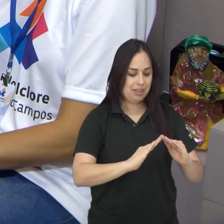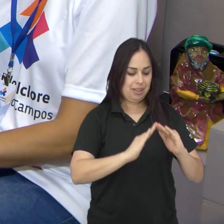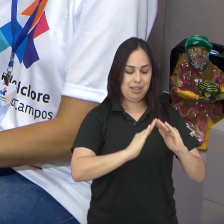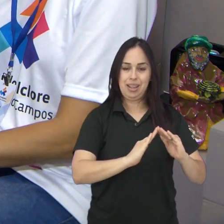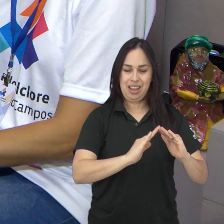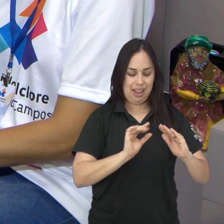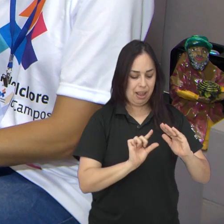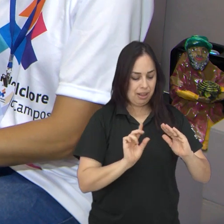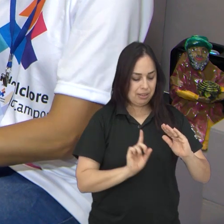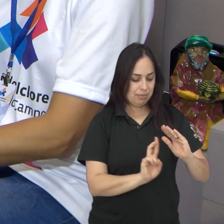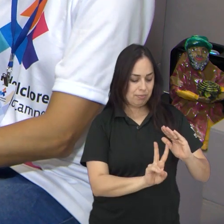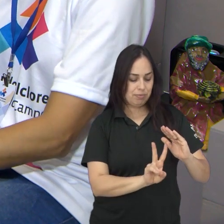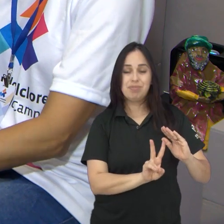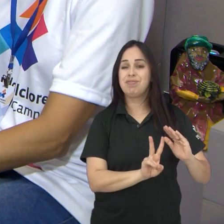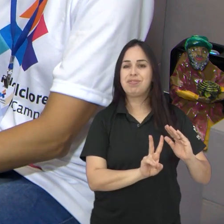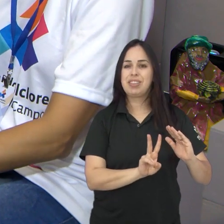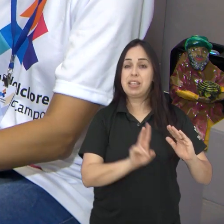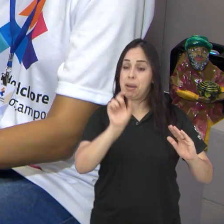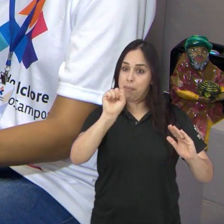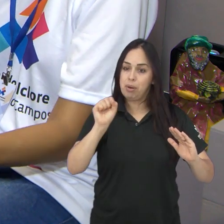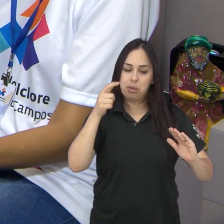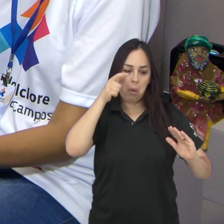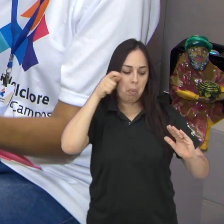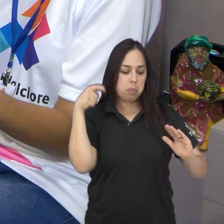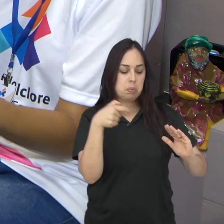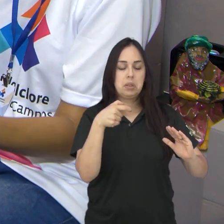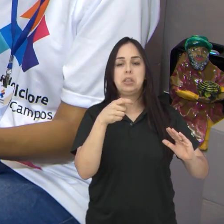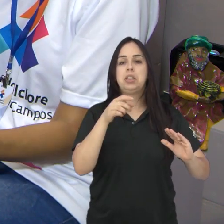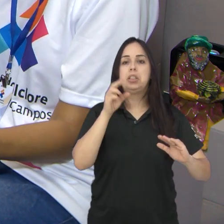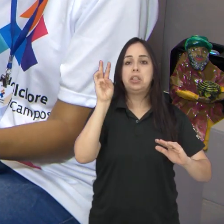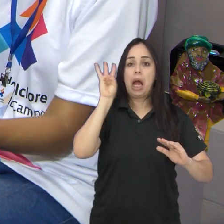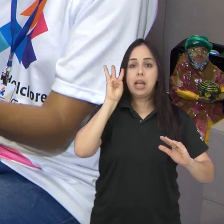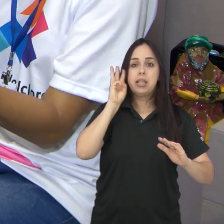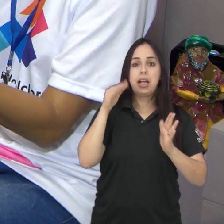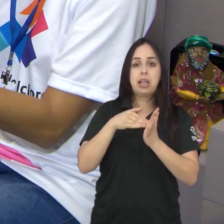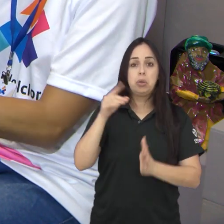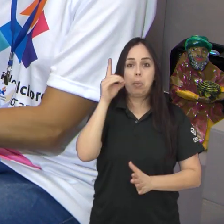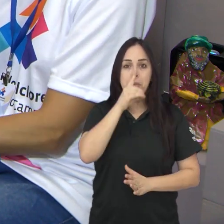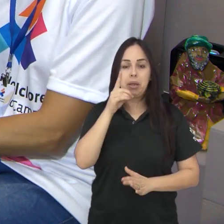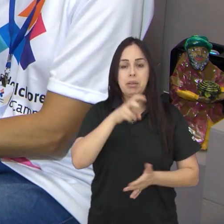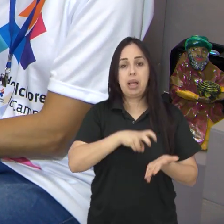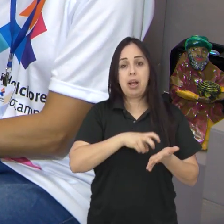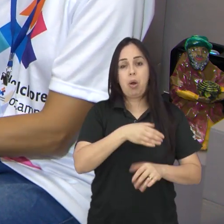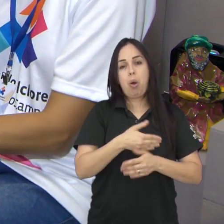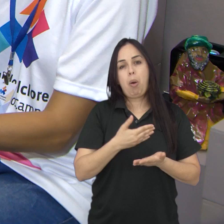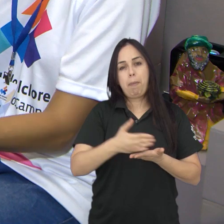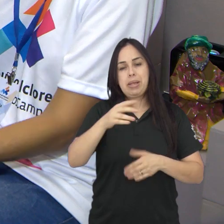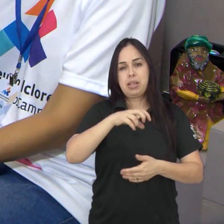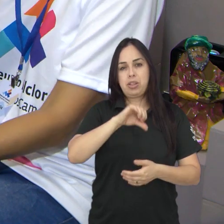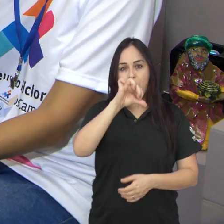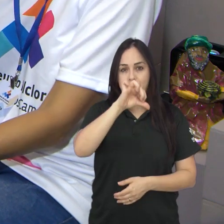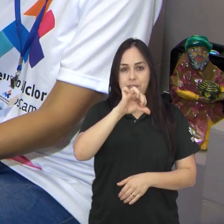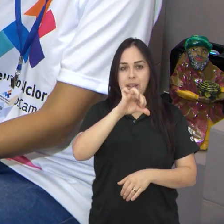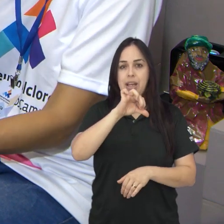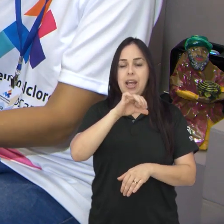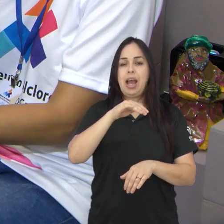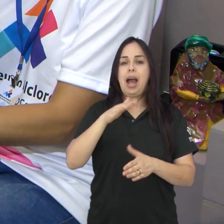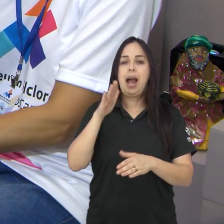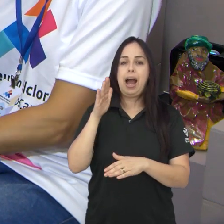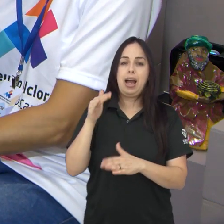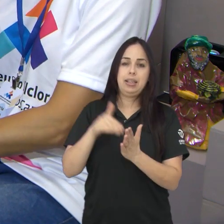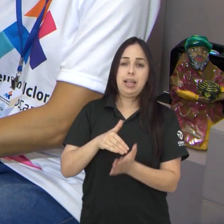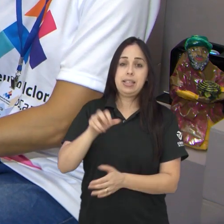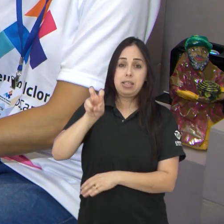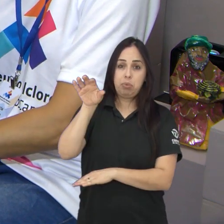presépio ele fica aberto para visitação de terça a domingo, das 9 horas